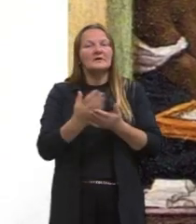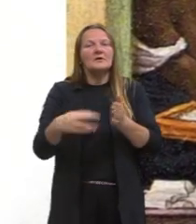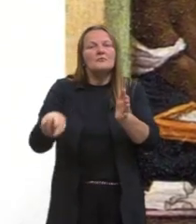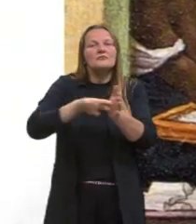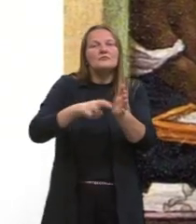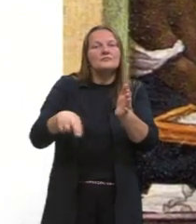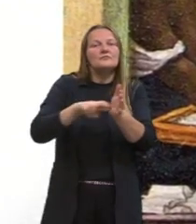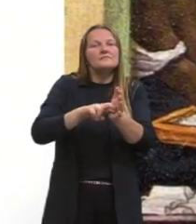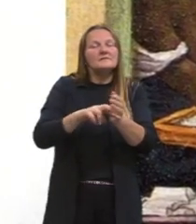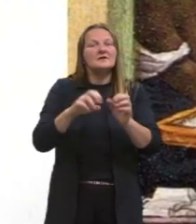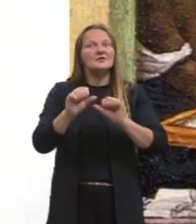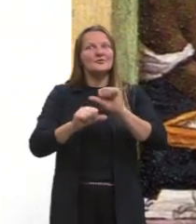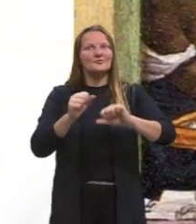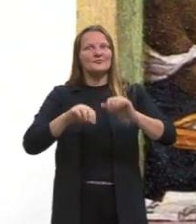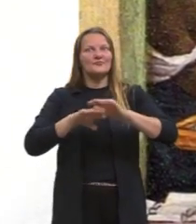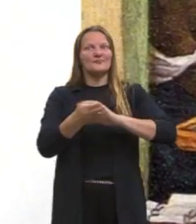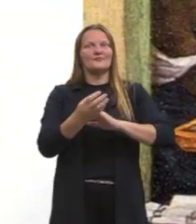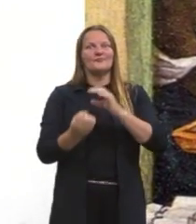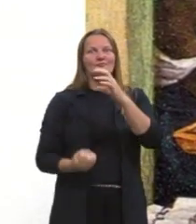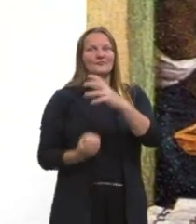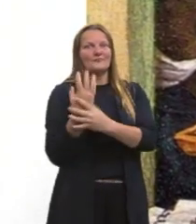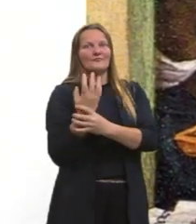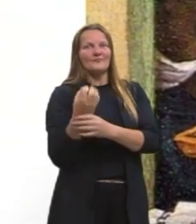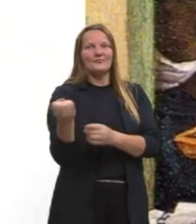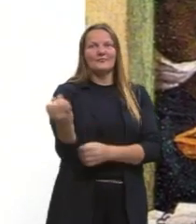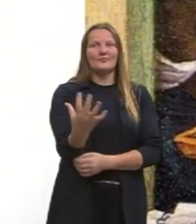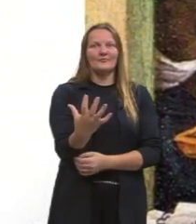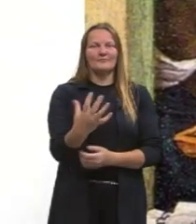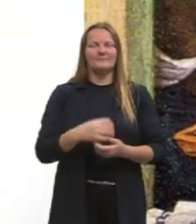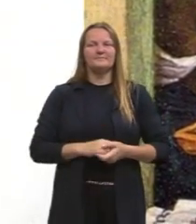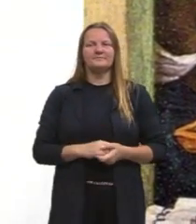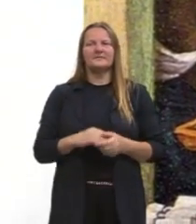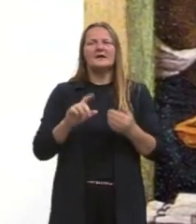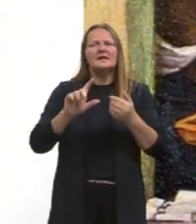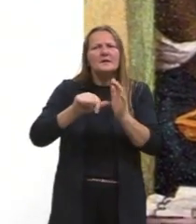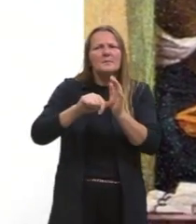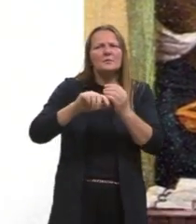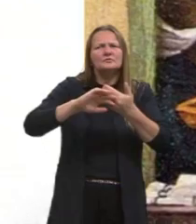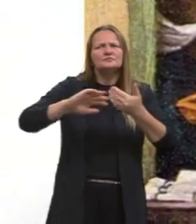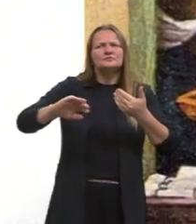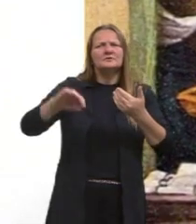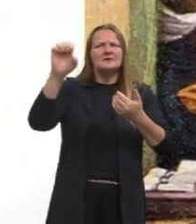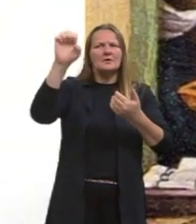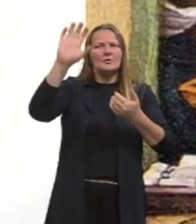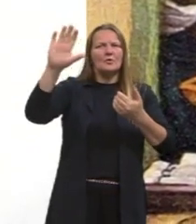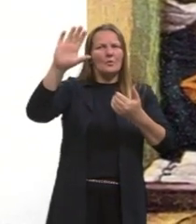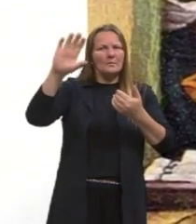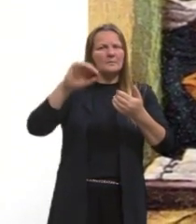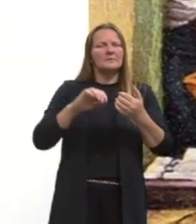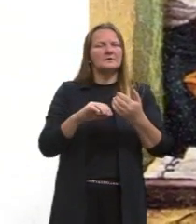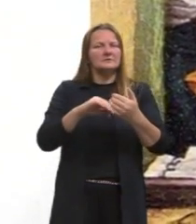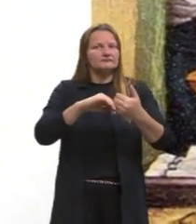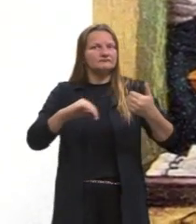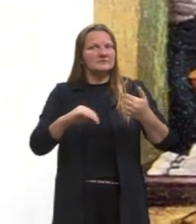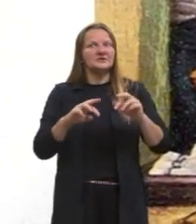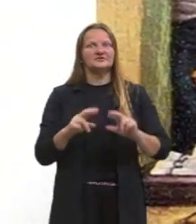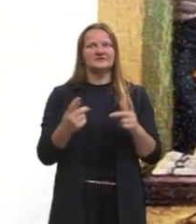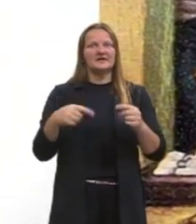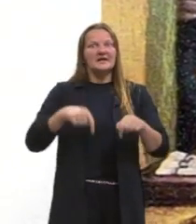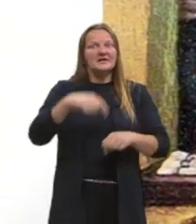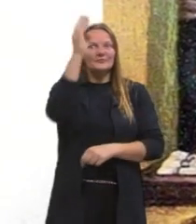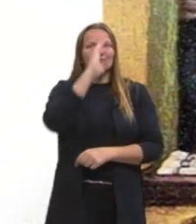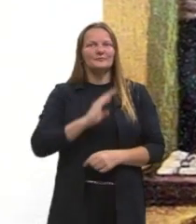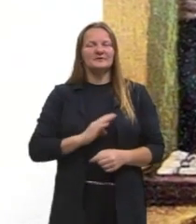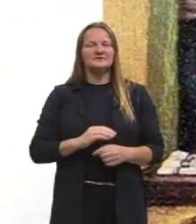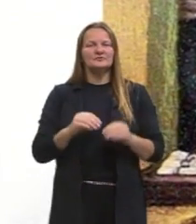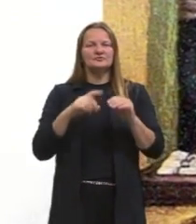esse carnaval né o carnaval no Brasil então ele depois se distancia um pouco daquela ideia né do carnaval europeu tinha um carnaval